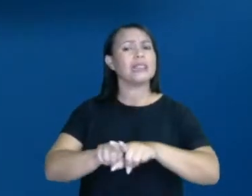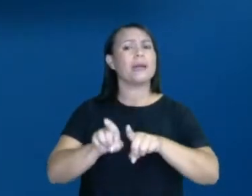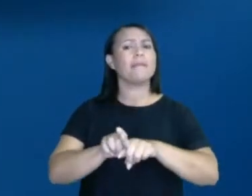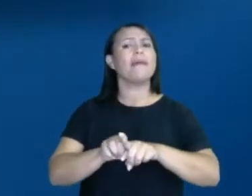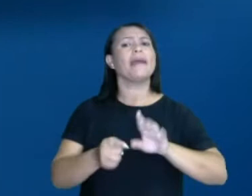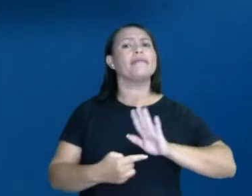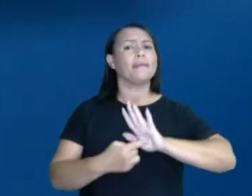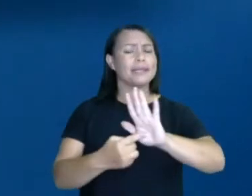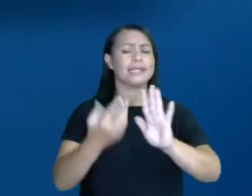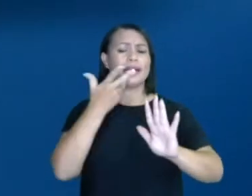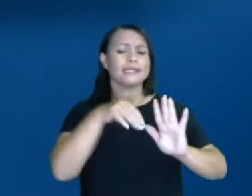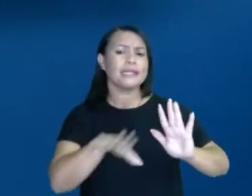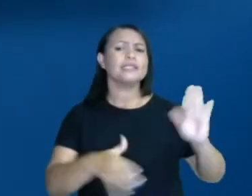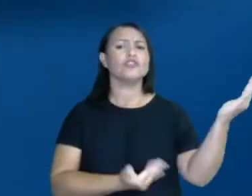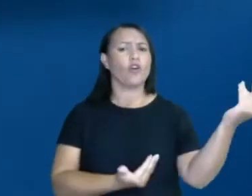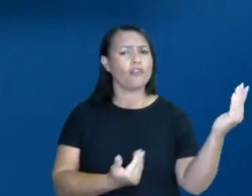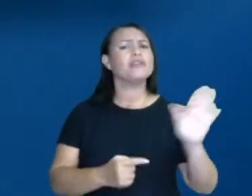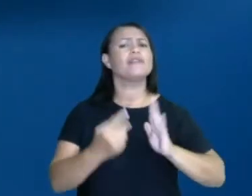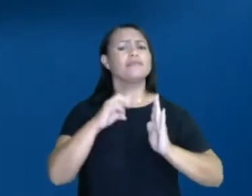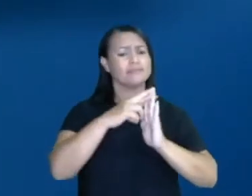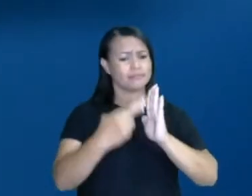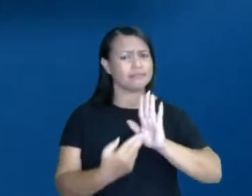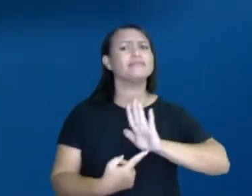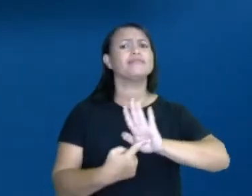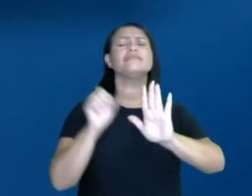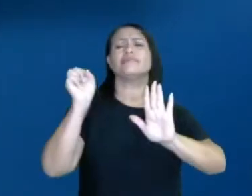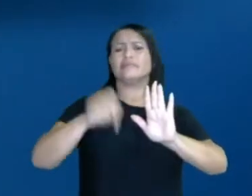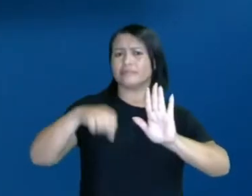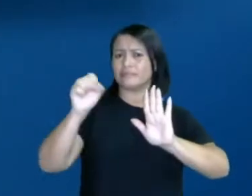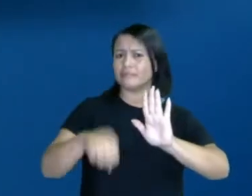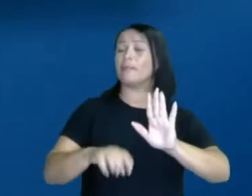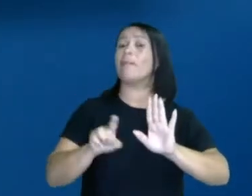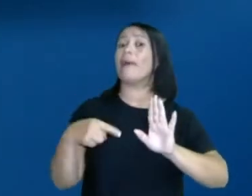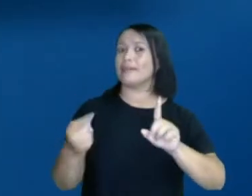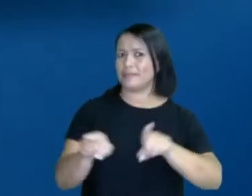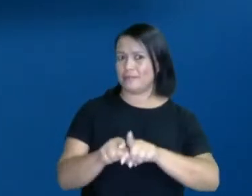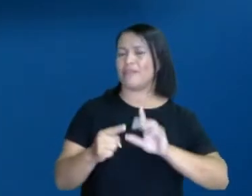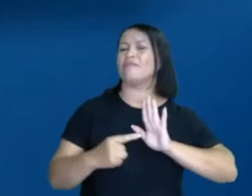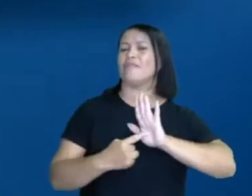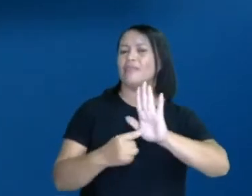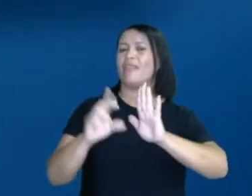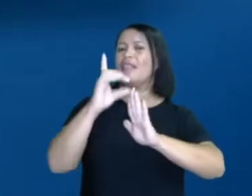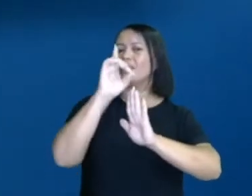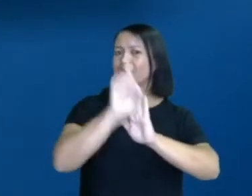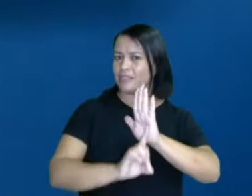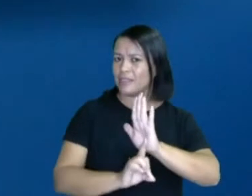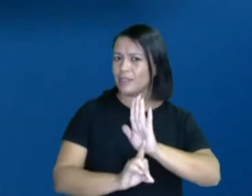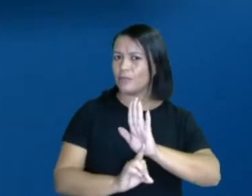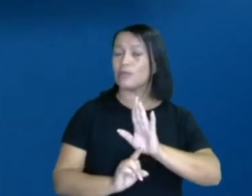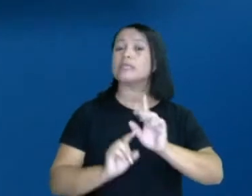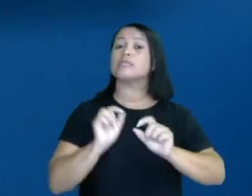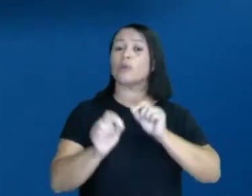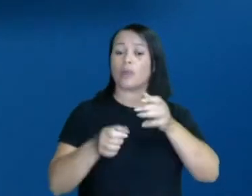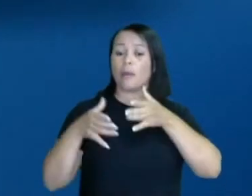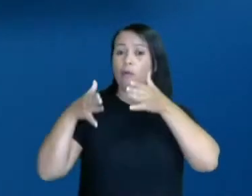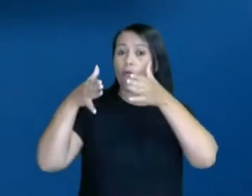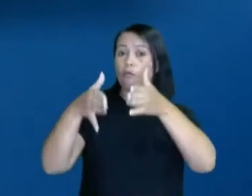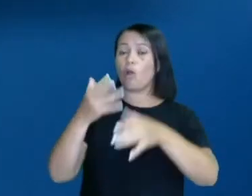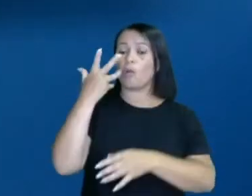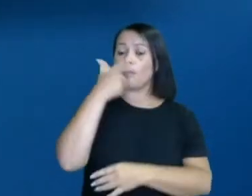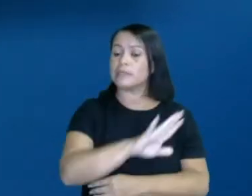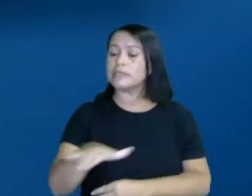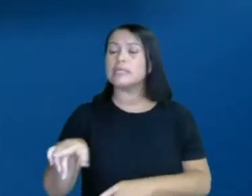apresentar normas? Vai apresentar regras? Vai. Mas ele também vai apresentar direitos que são voltados a quem? Que são voltados às crianças e